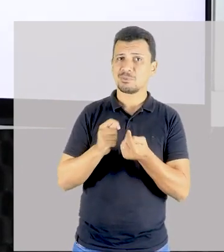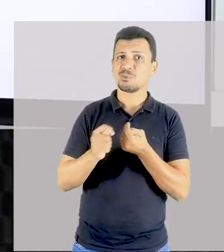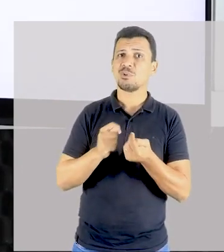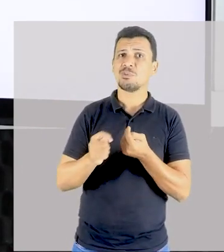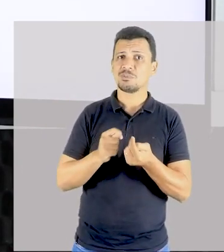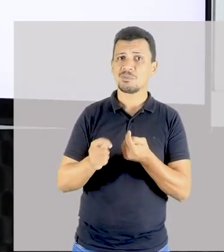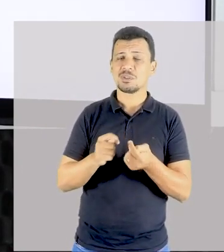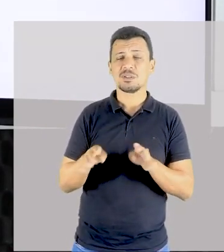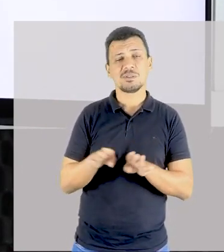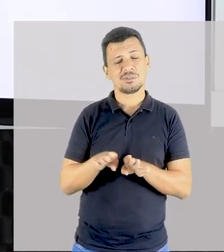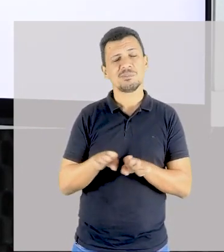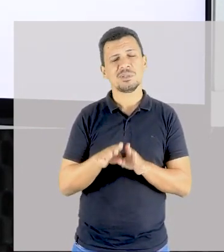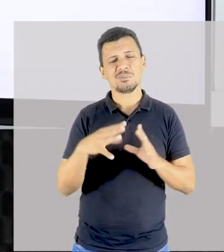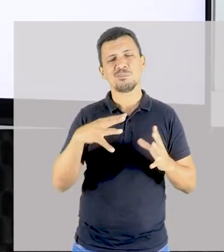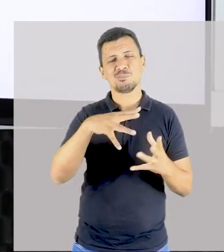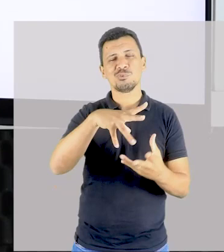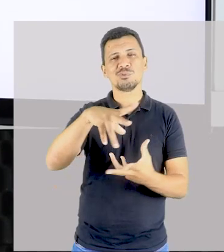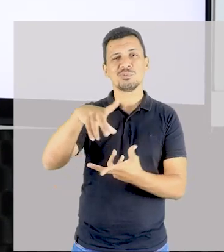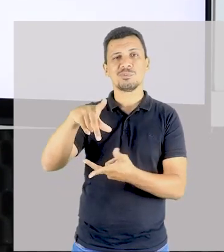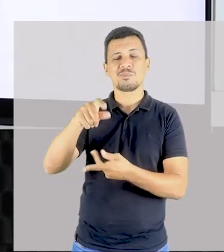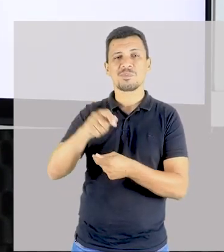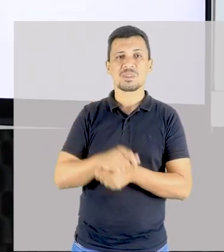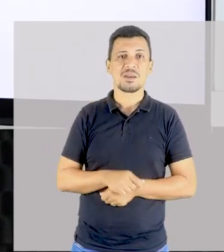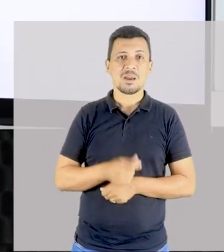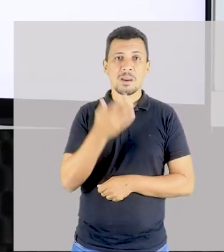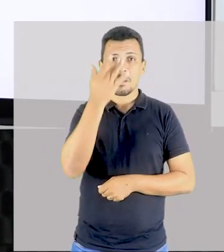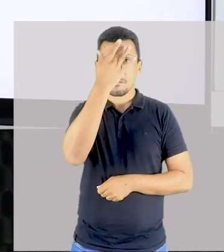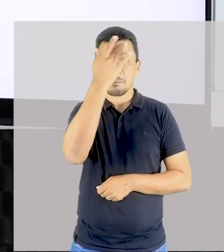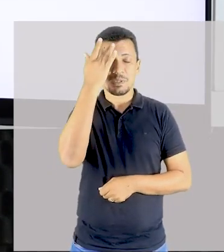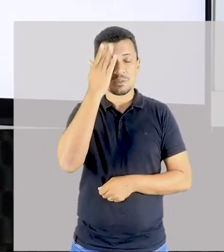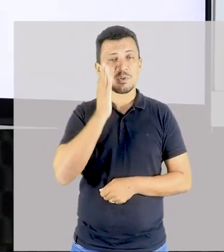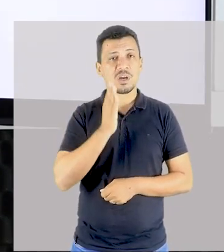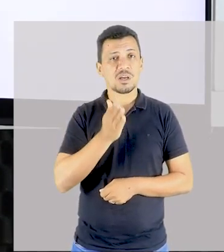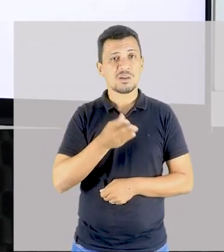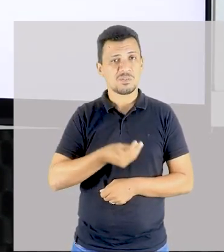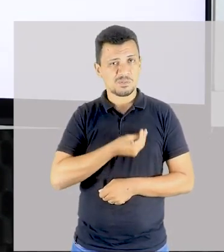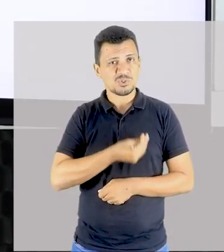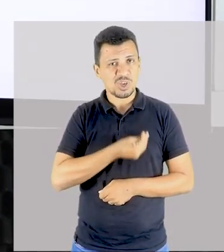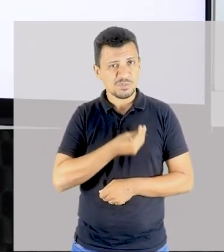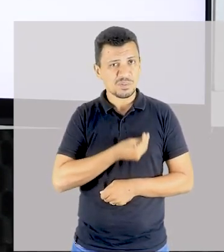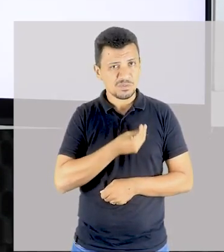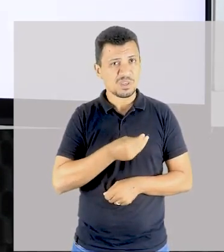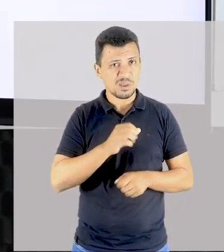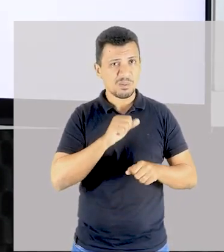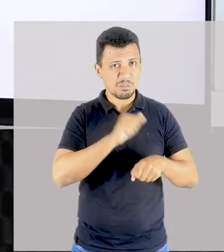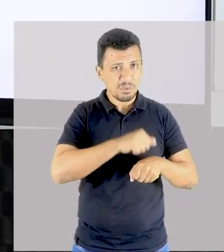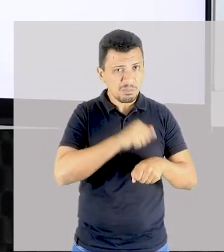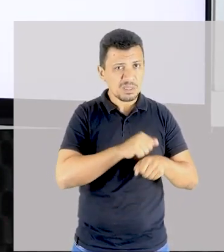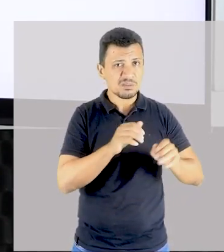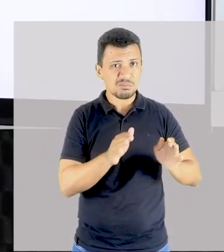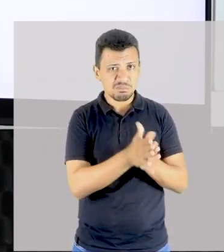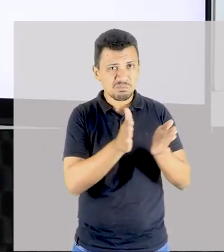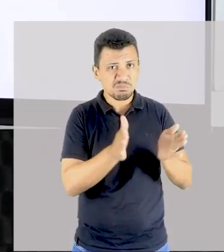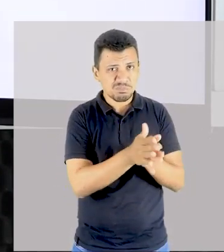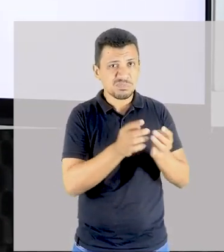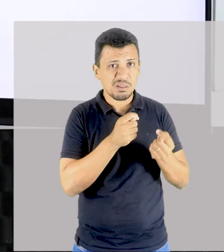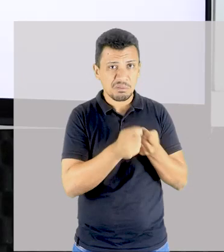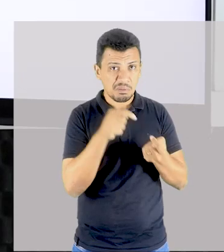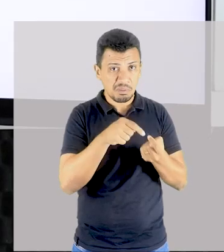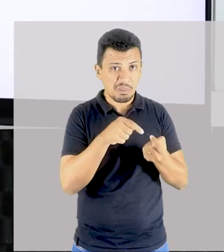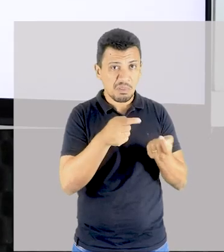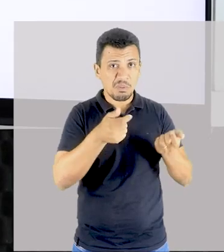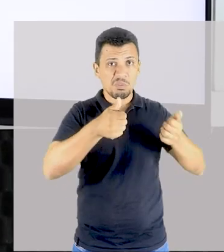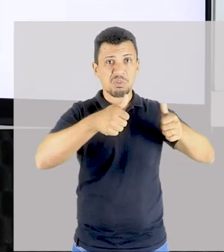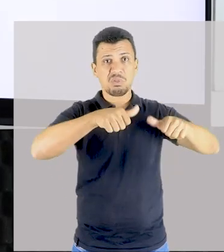assim como grande parte do mundo todo e pessoas que já estavam numa situação de vulnerabilidade social e econômica pioraram a